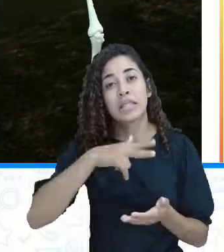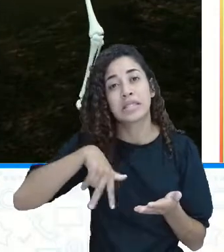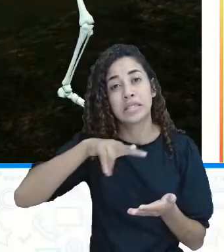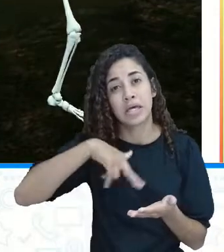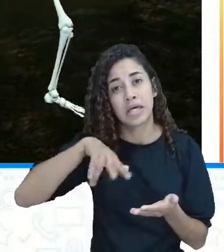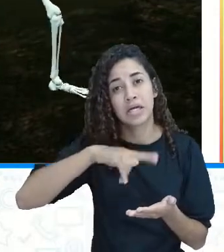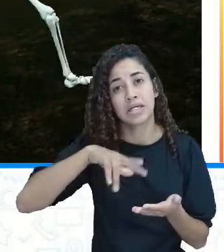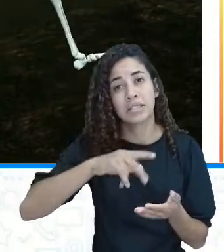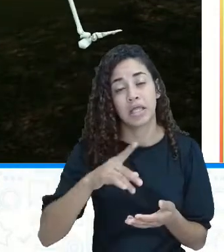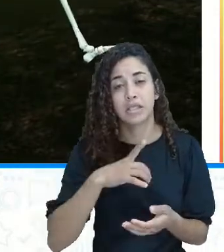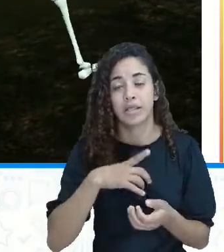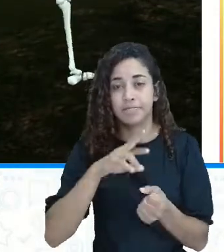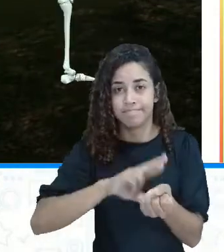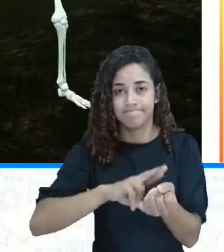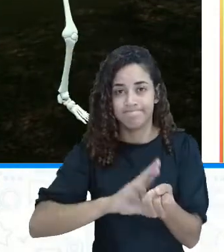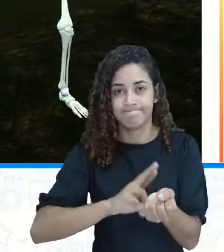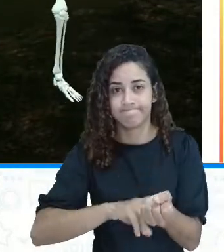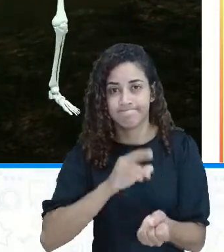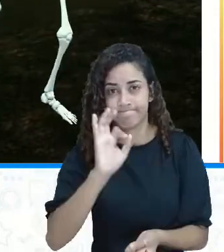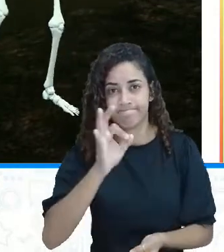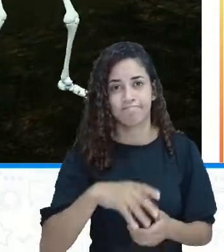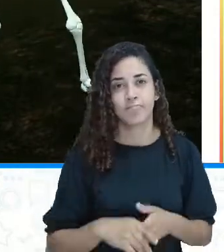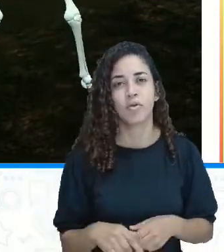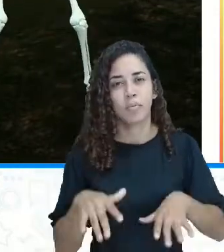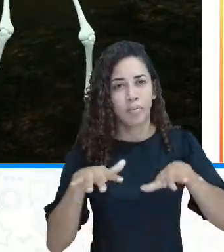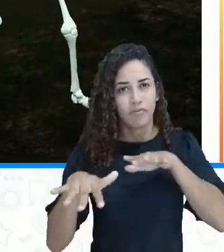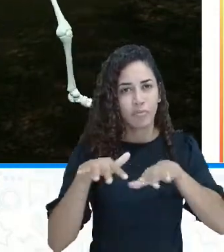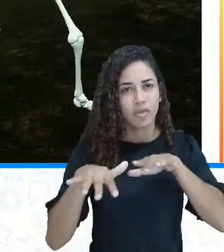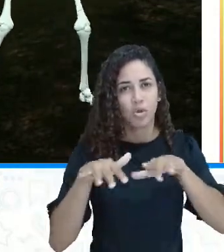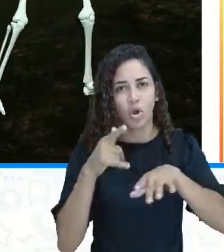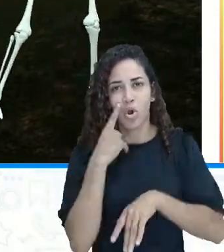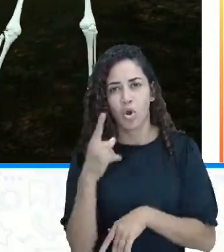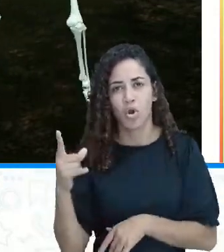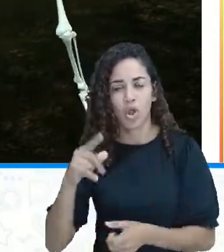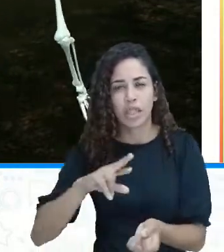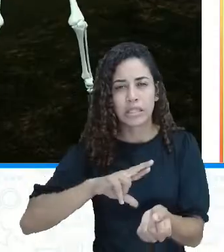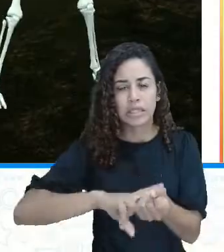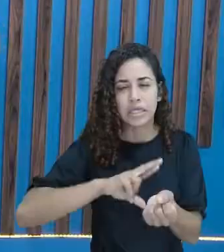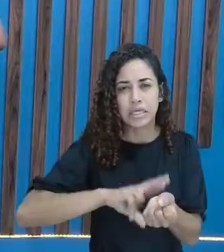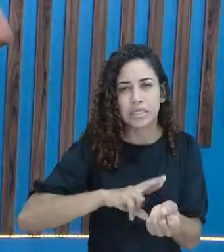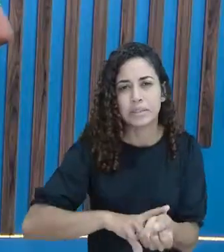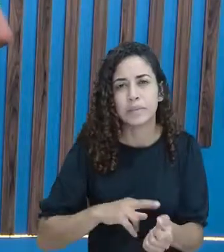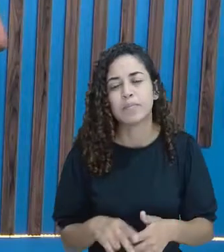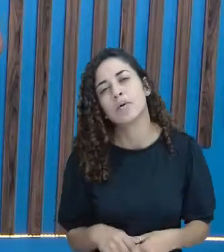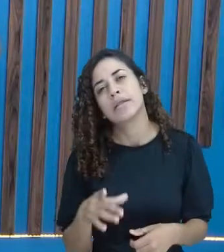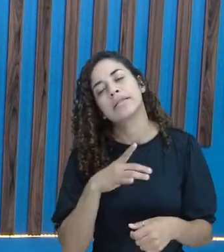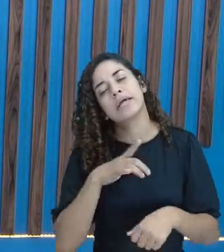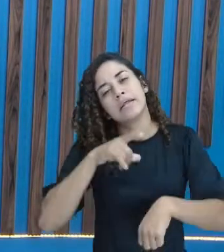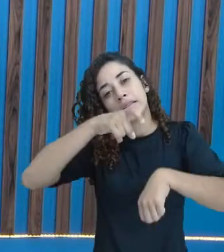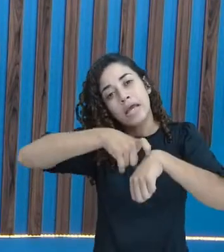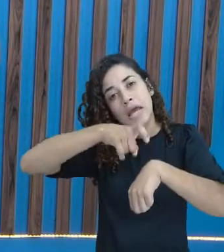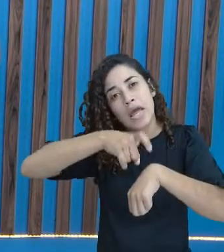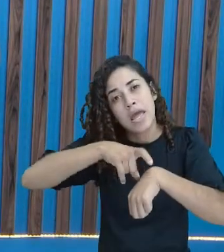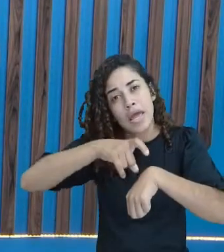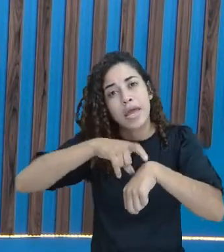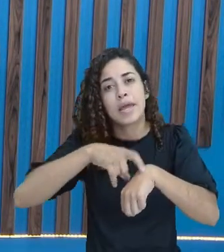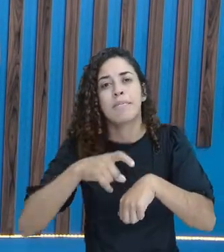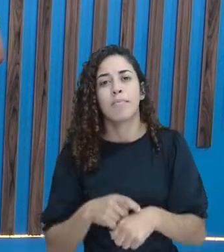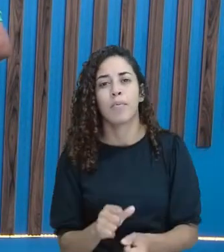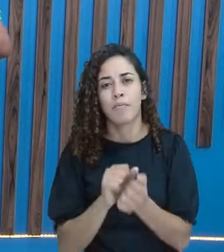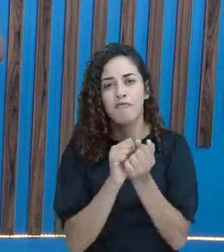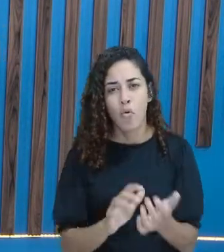eles estão fazendo tem um ritmo. Então, esse movimento, ele tem o ritmo. Ele tem o tempo. A